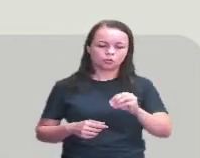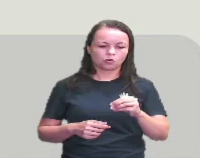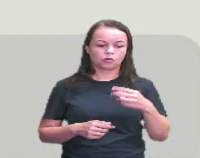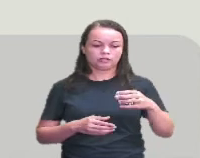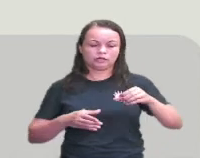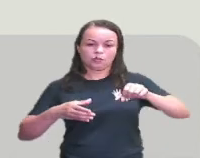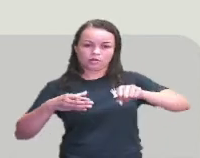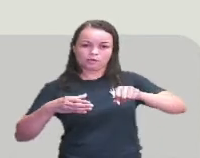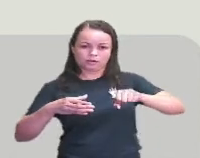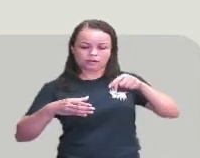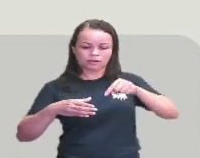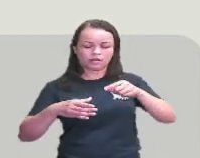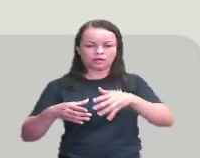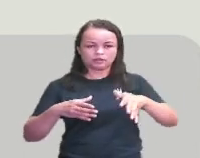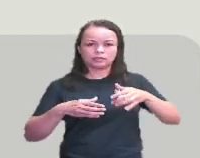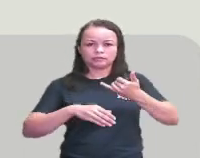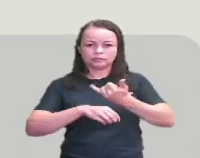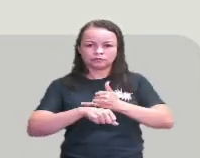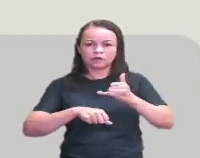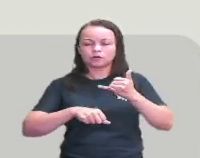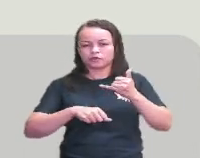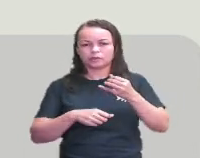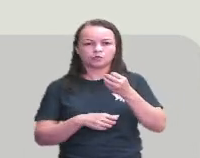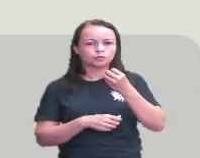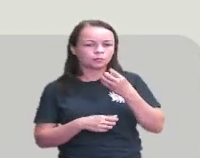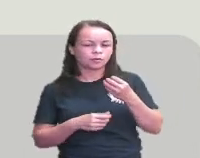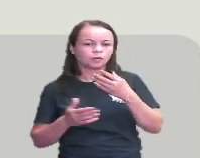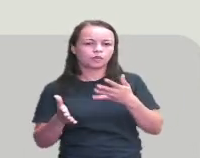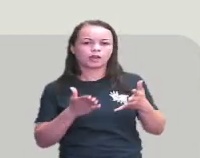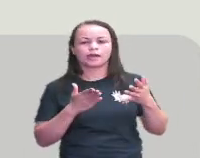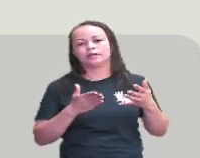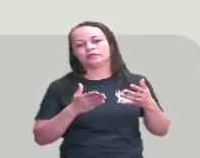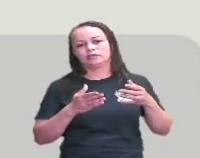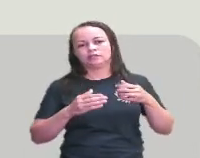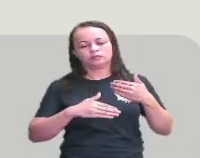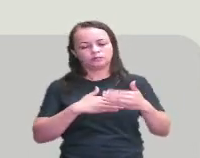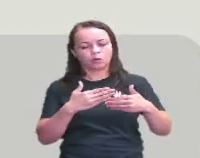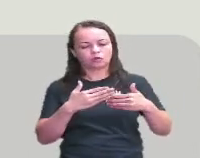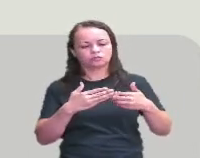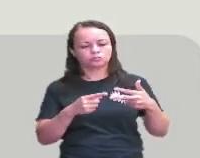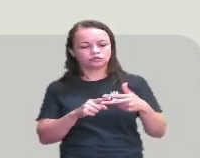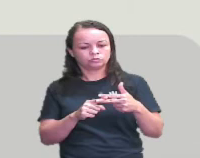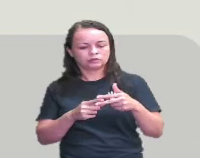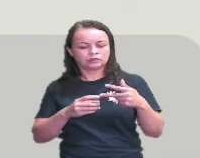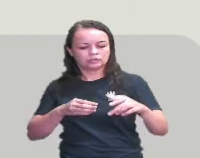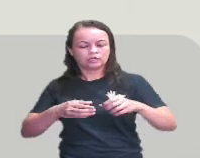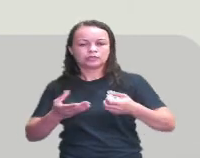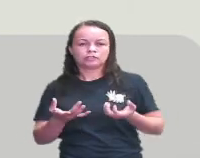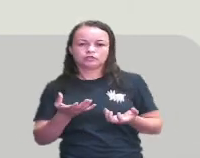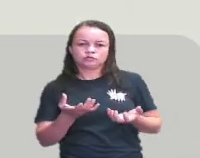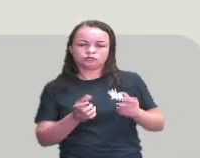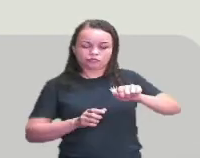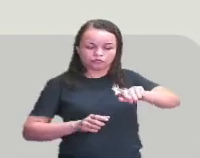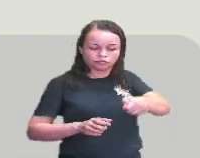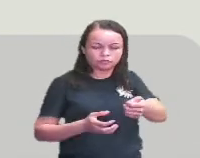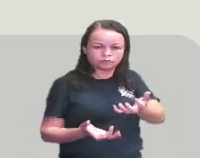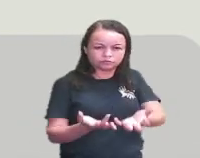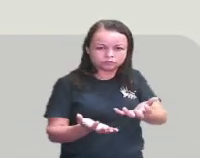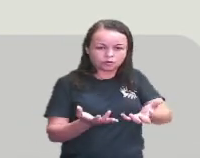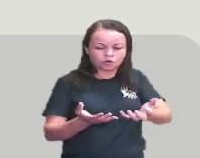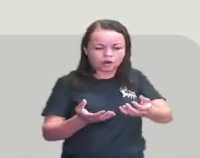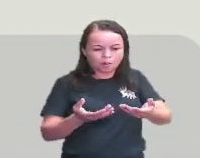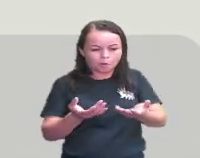isso é muito usado na fabricação de panelas, permitindo que a energia térmica do fogão passe de forma eficiente